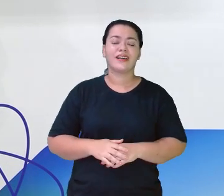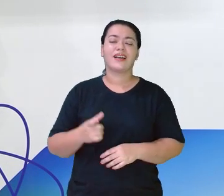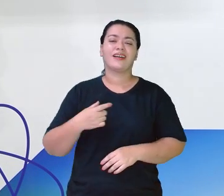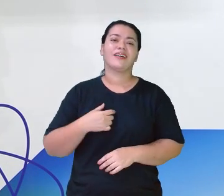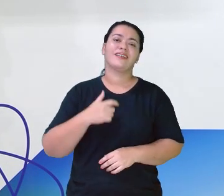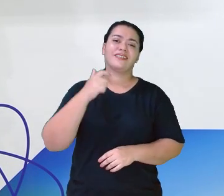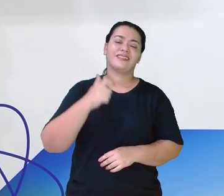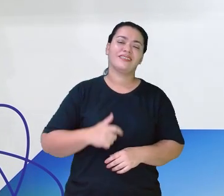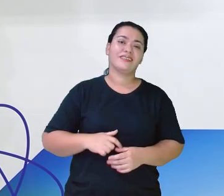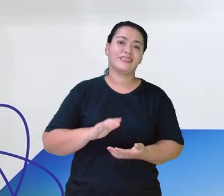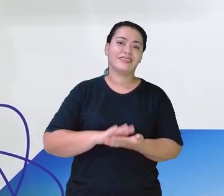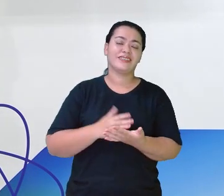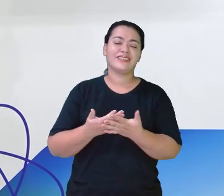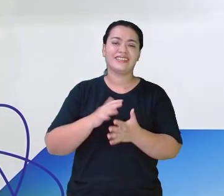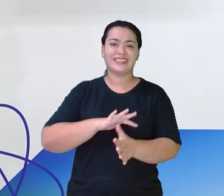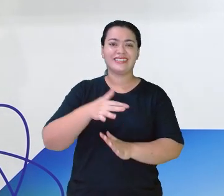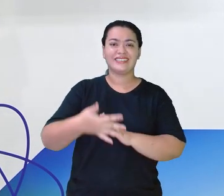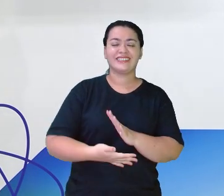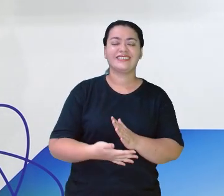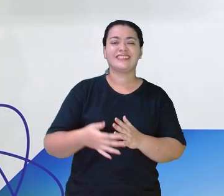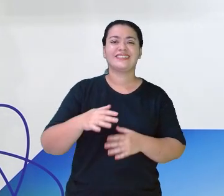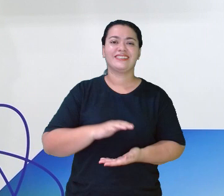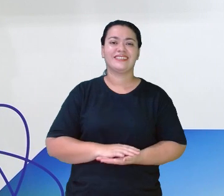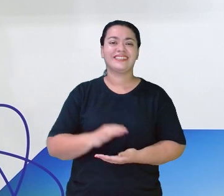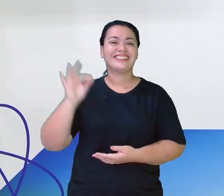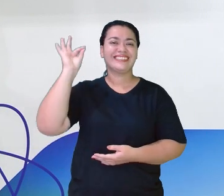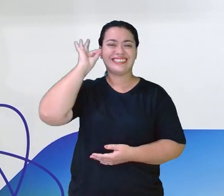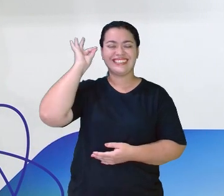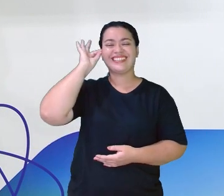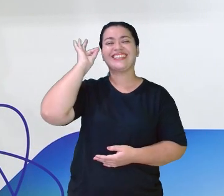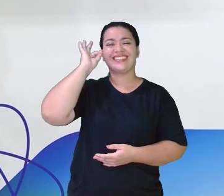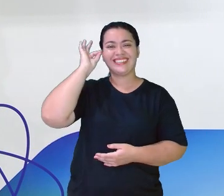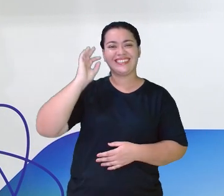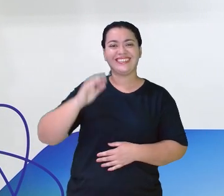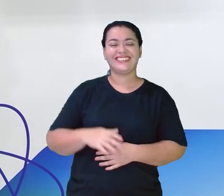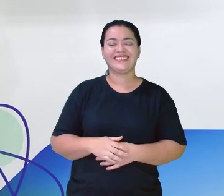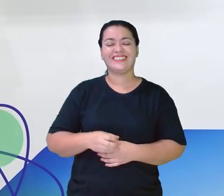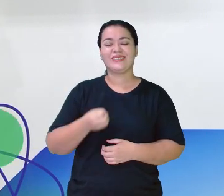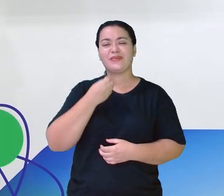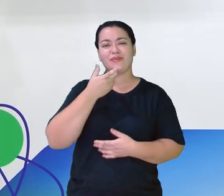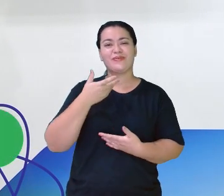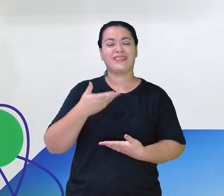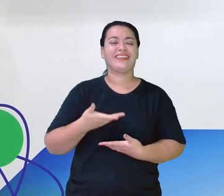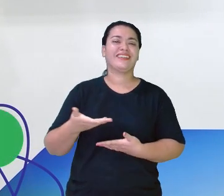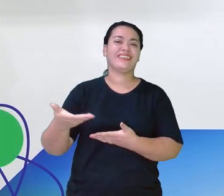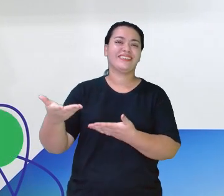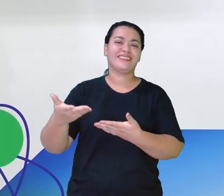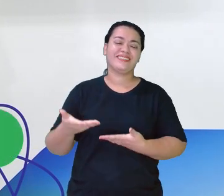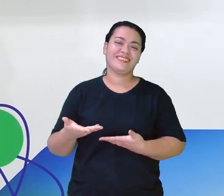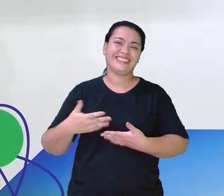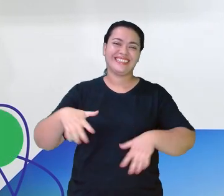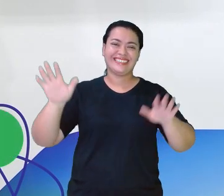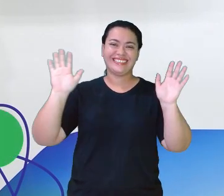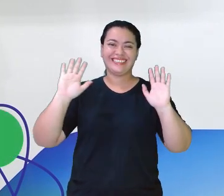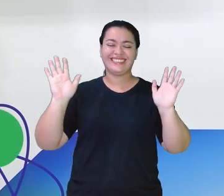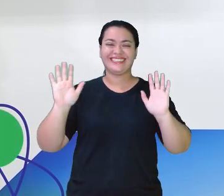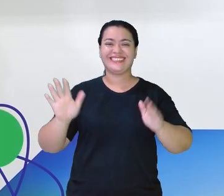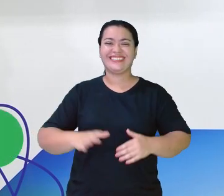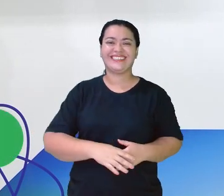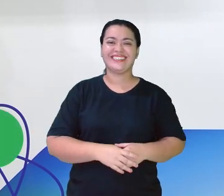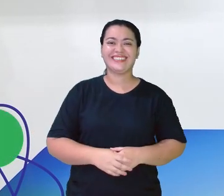nossa querida intérprete de Libras, a nossa Gisela. Seja muito bem-vinda,